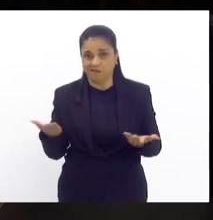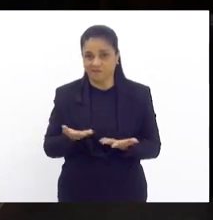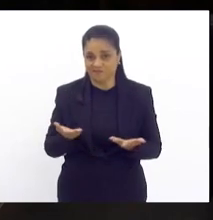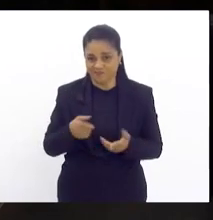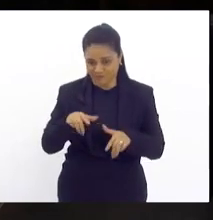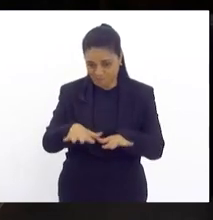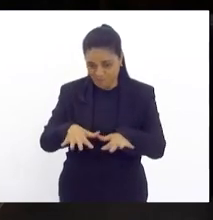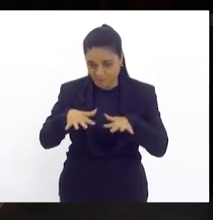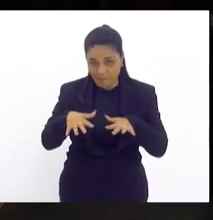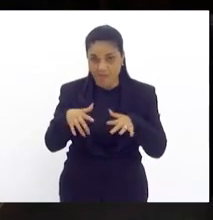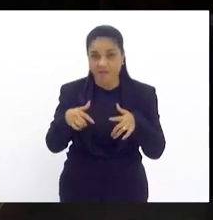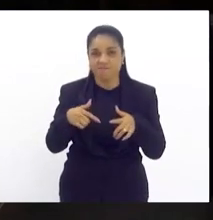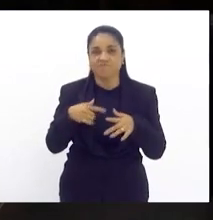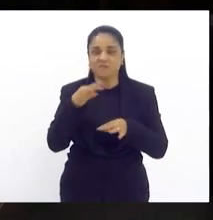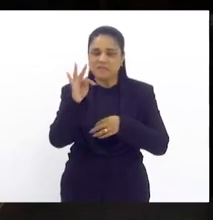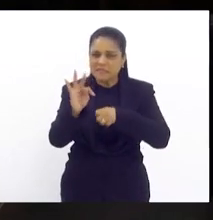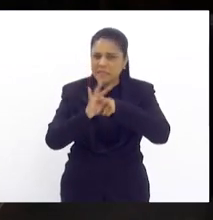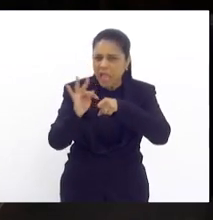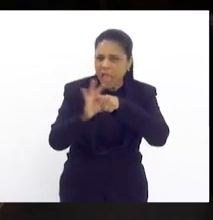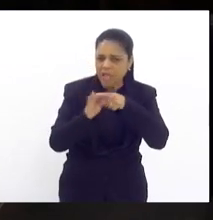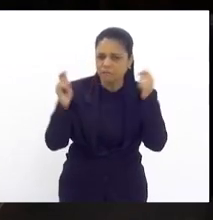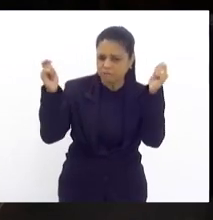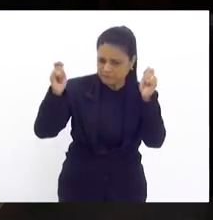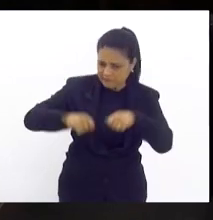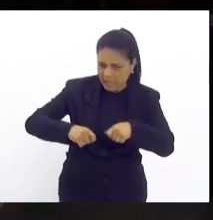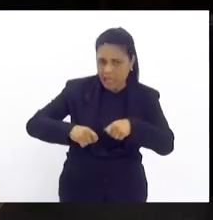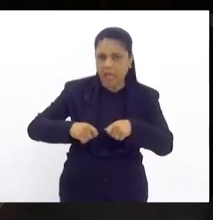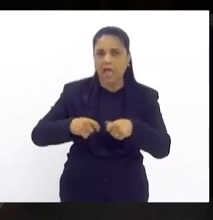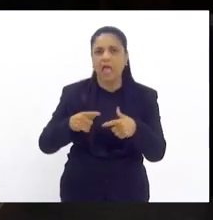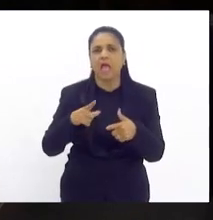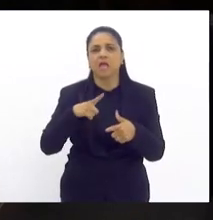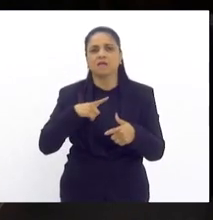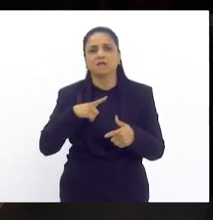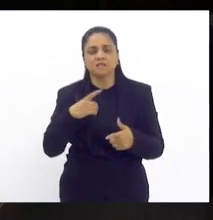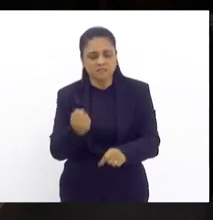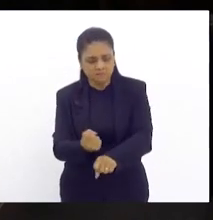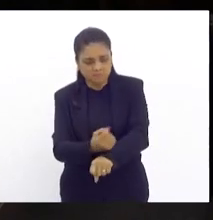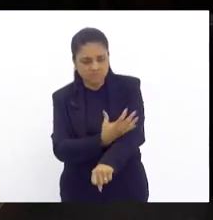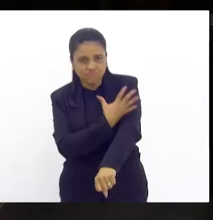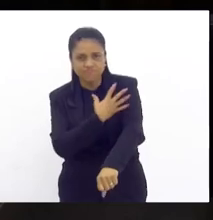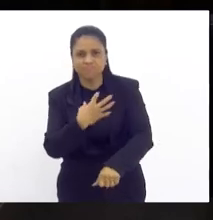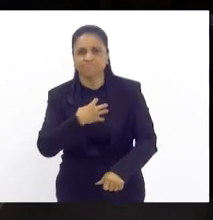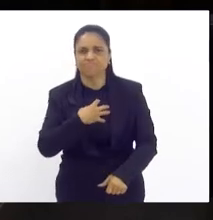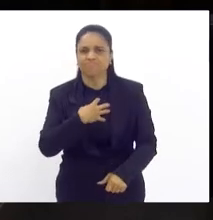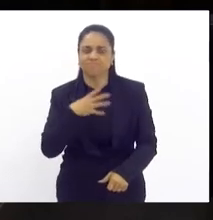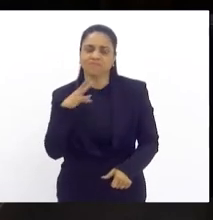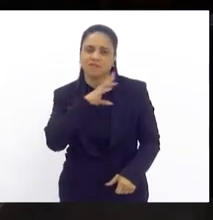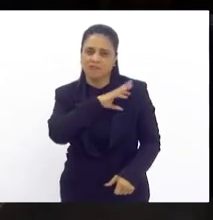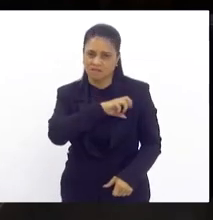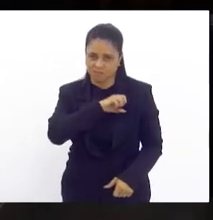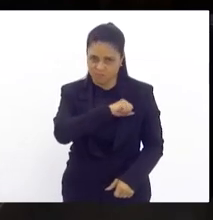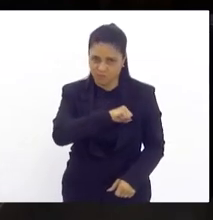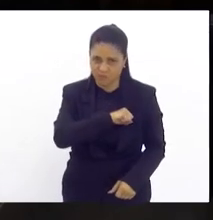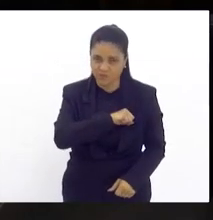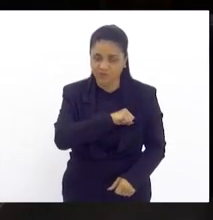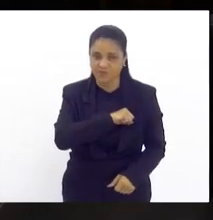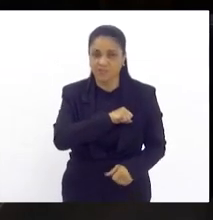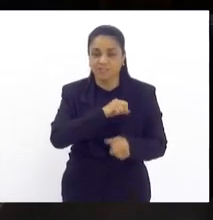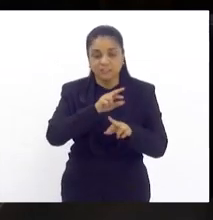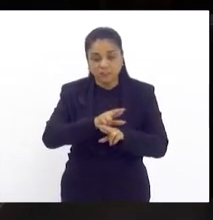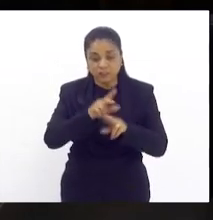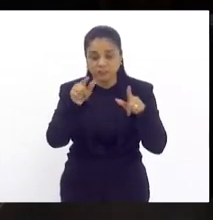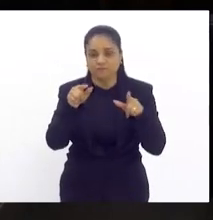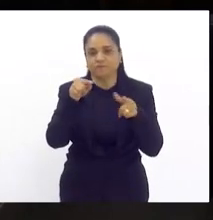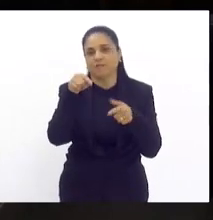inquestionável capacidade técnico-profissional e incalculável sentimento de amor, fizeram a diferença